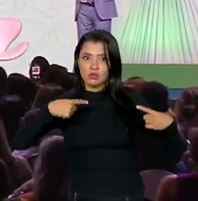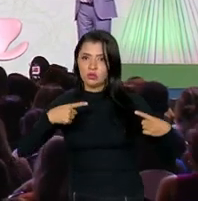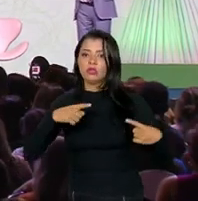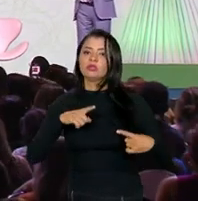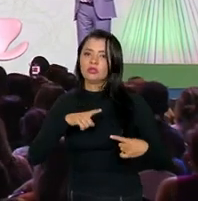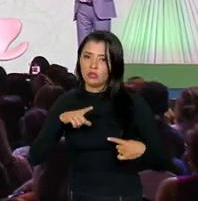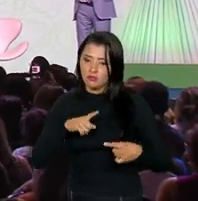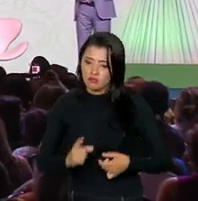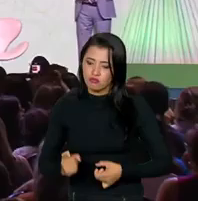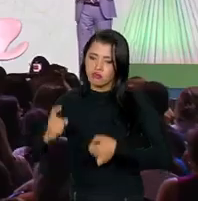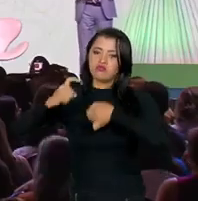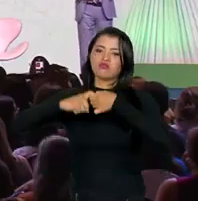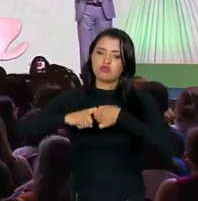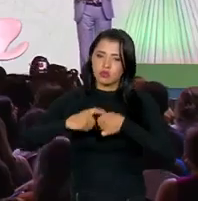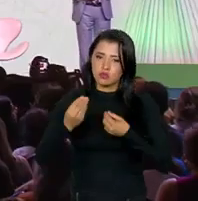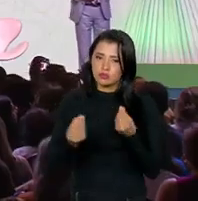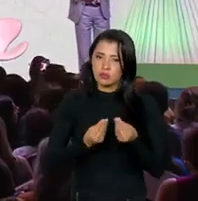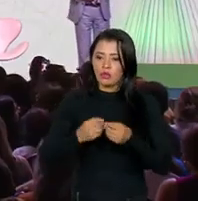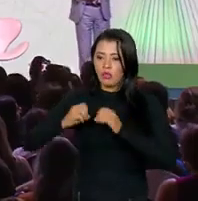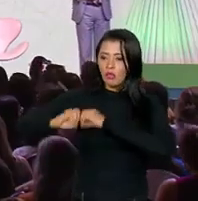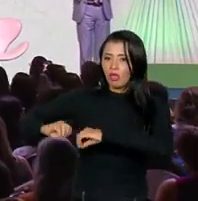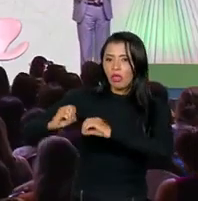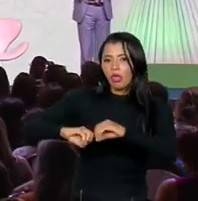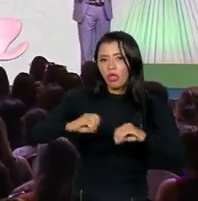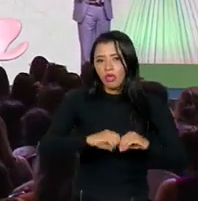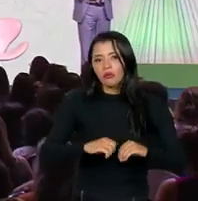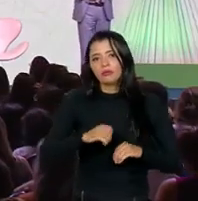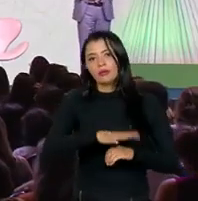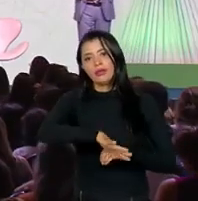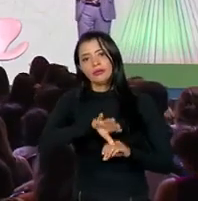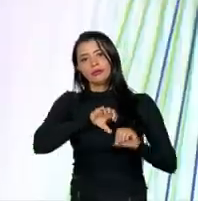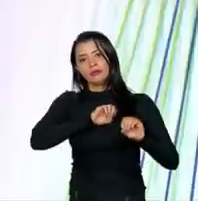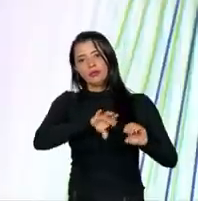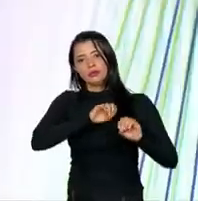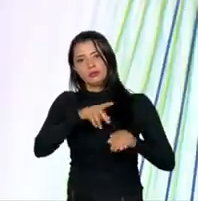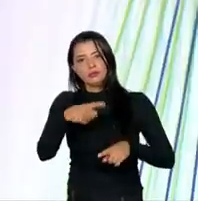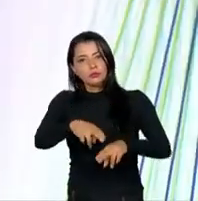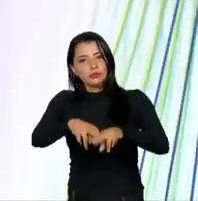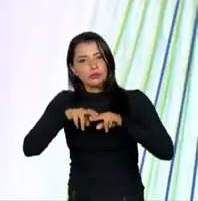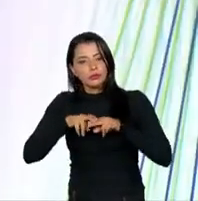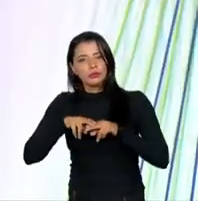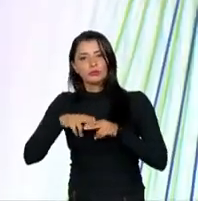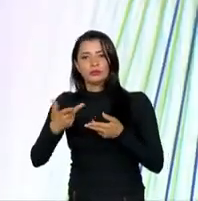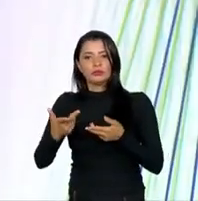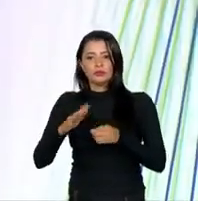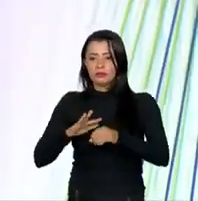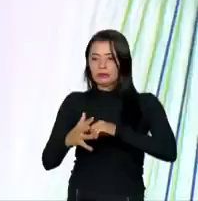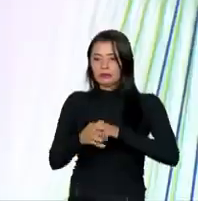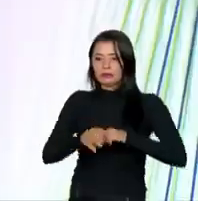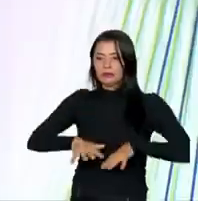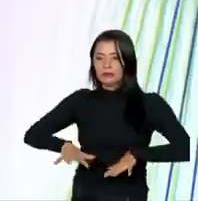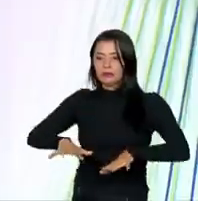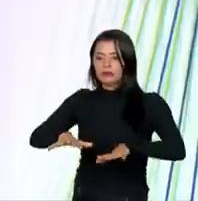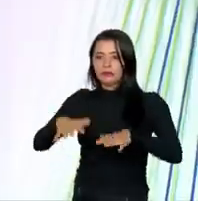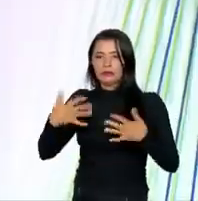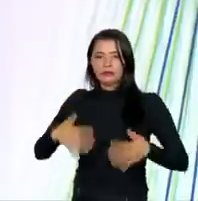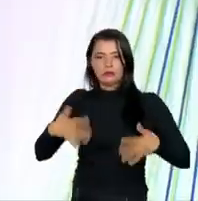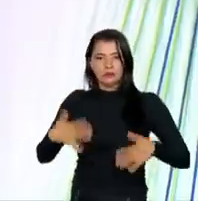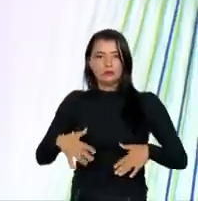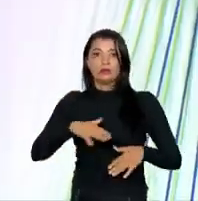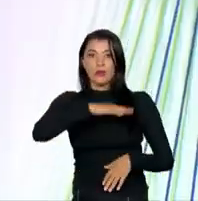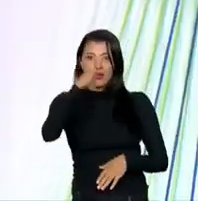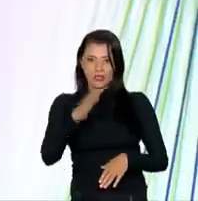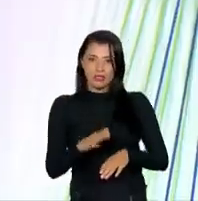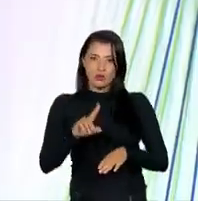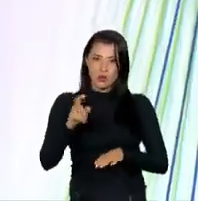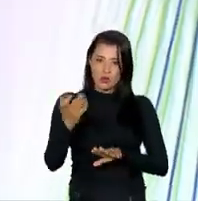nosso, recuperar os prejuízos causados à educação por conta da pandemia. Então, o Brasil, no último